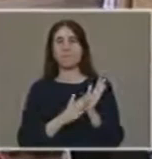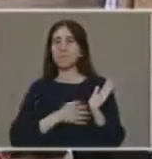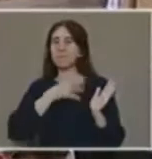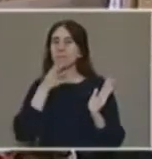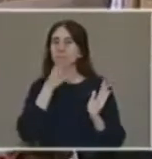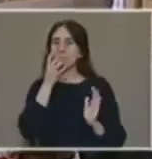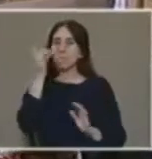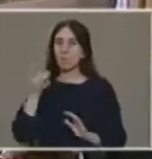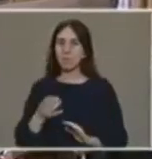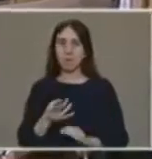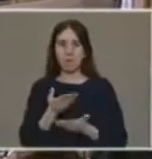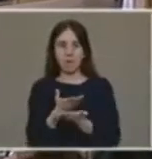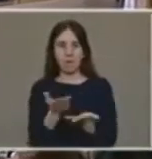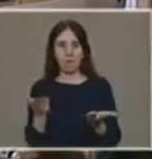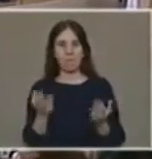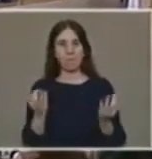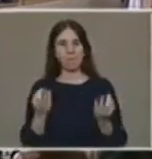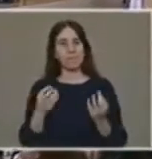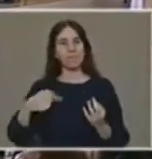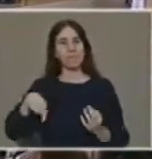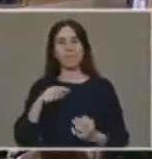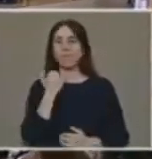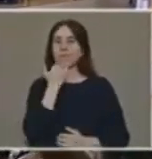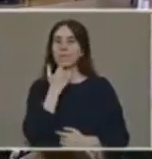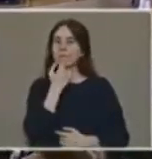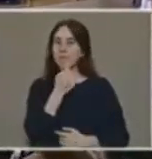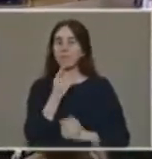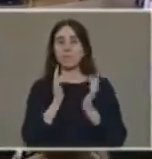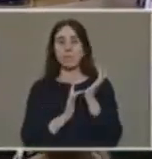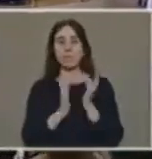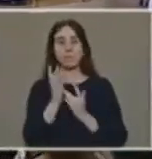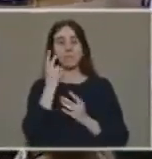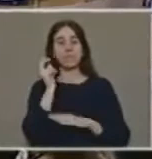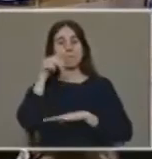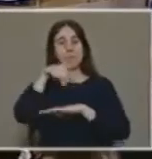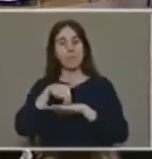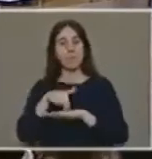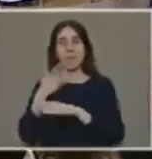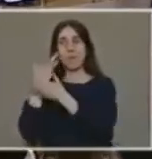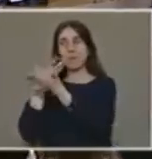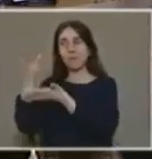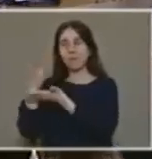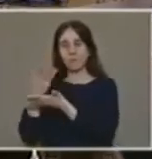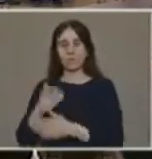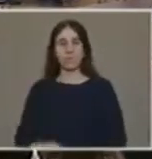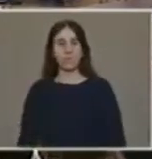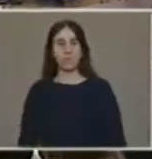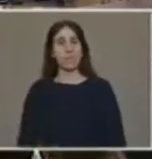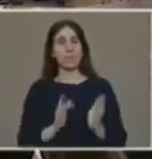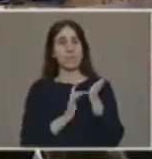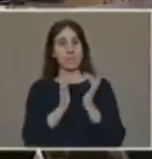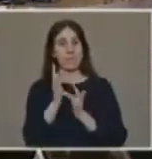do perdão. Digamos com alegria, Cristo ressuscitado, ouvi-nos. Cristo